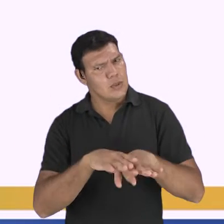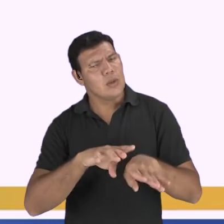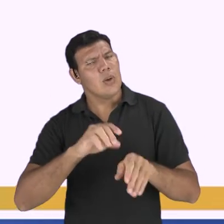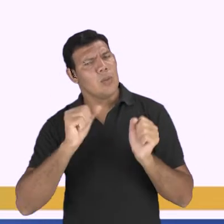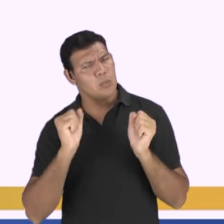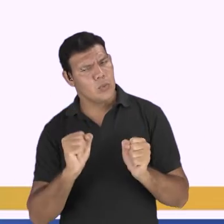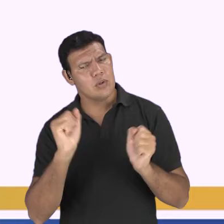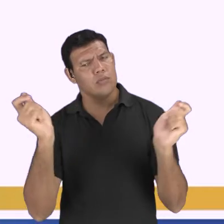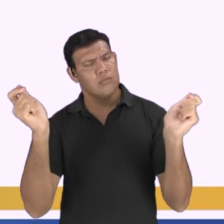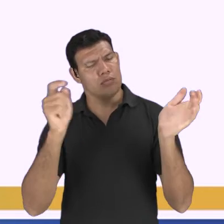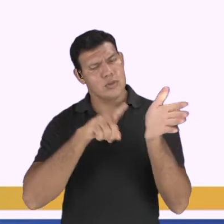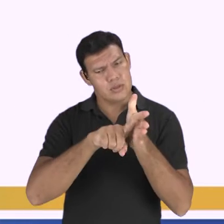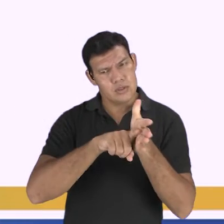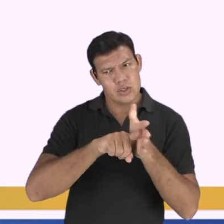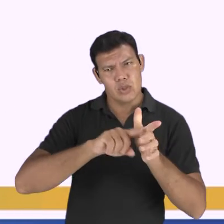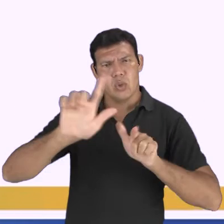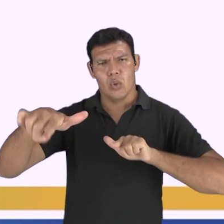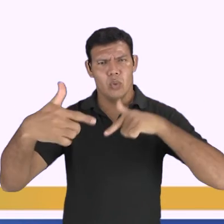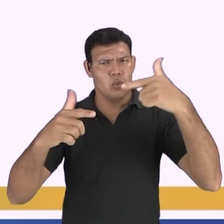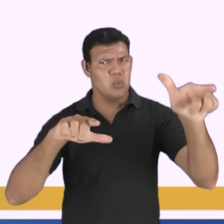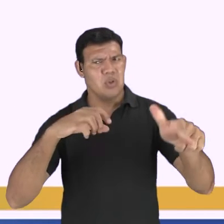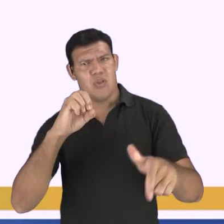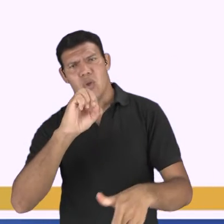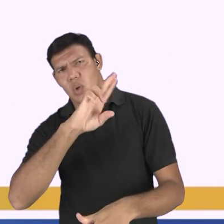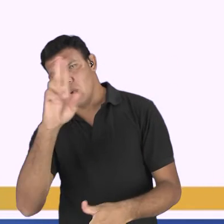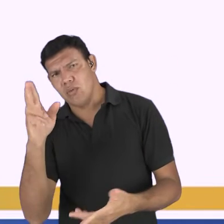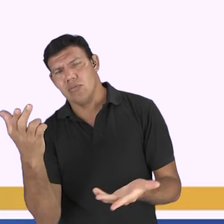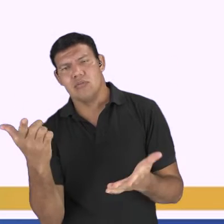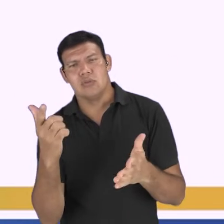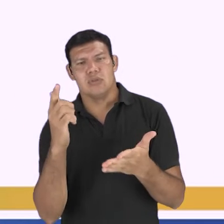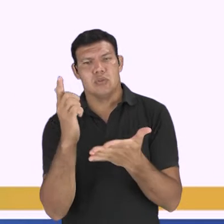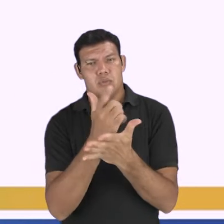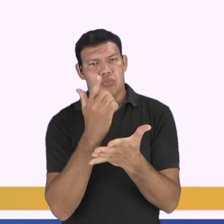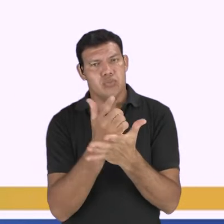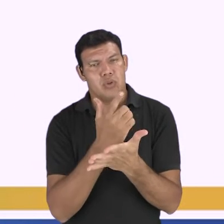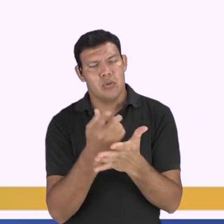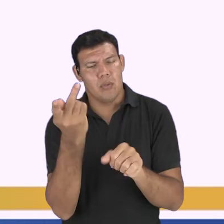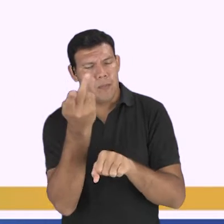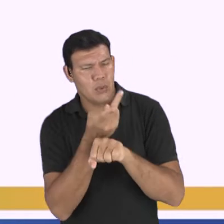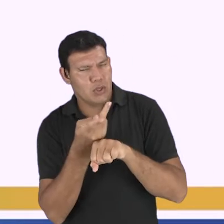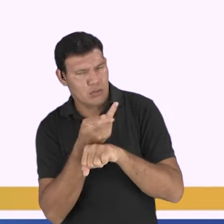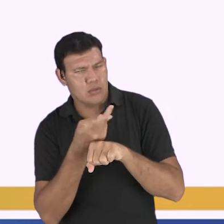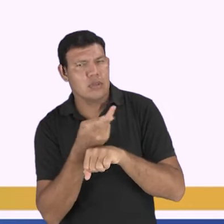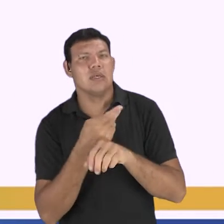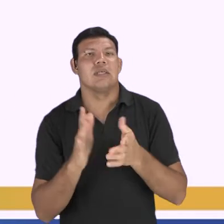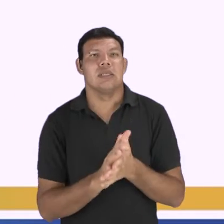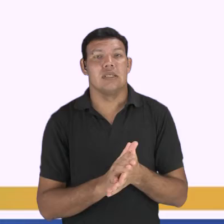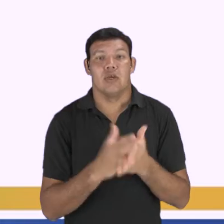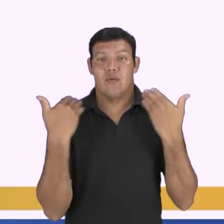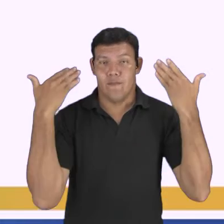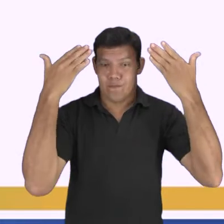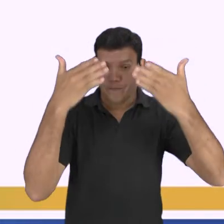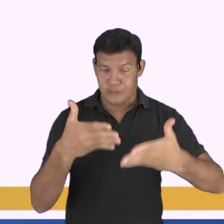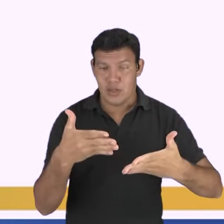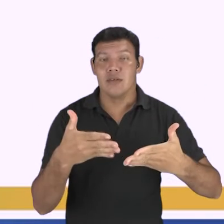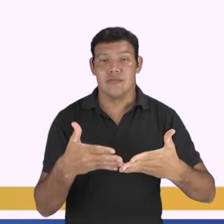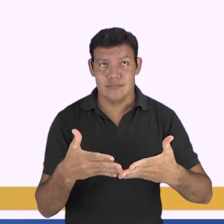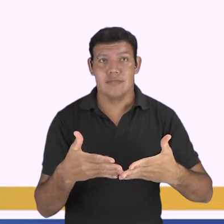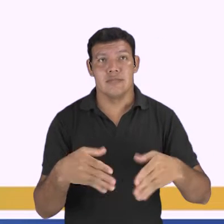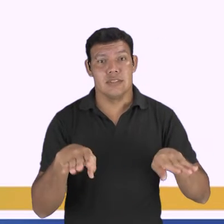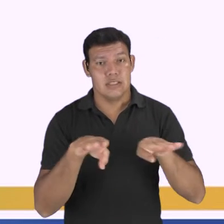na internet ou no livro que você tem em casa, tá bom? Então, é importante destacar que, apesar de